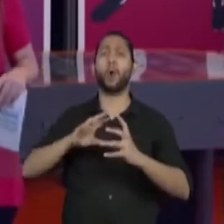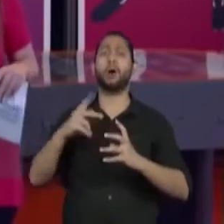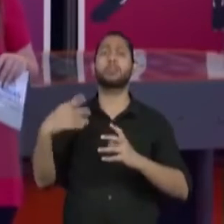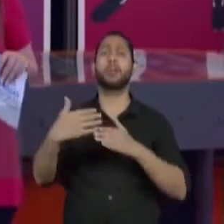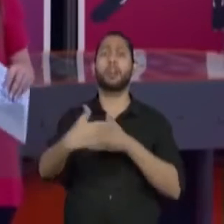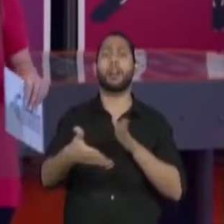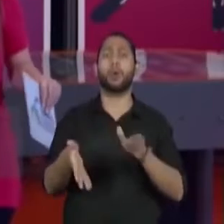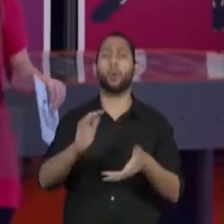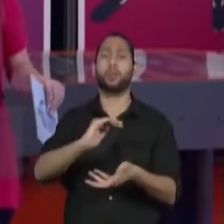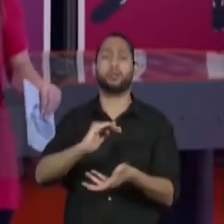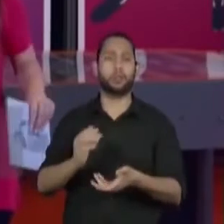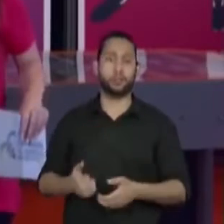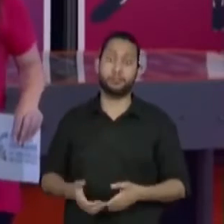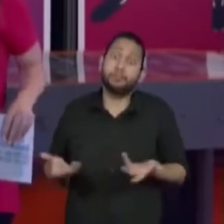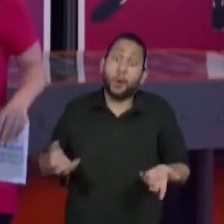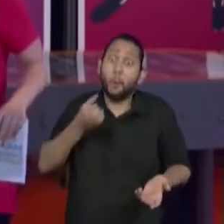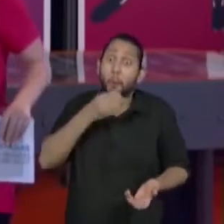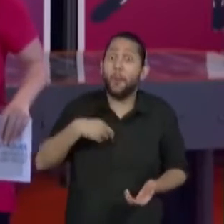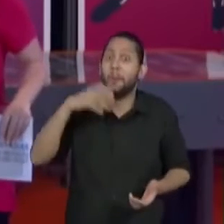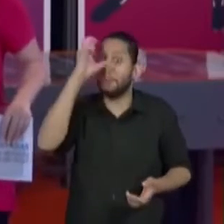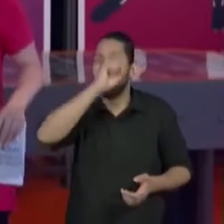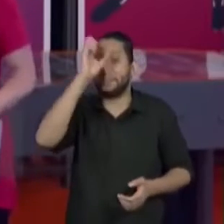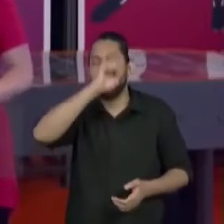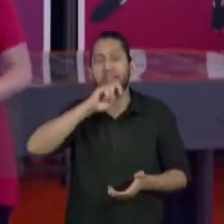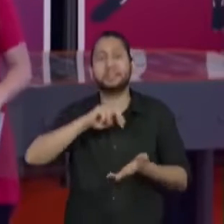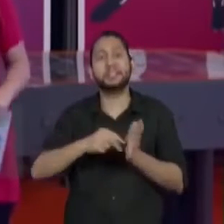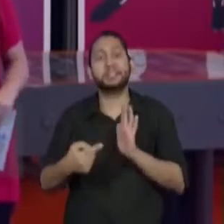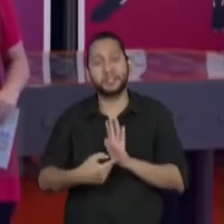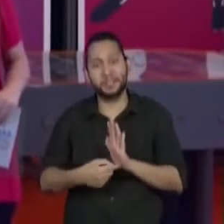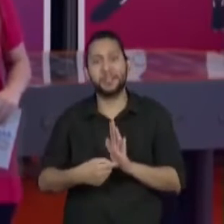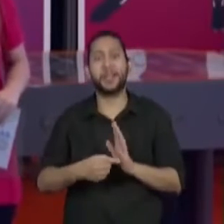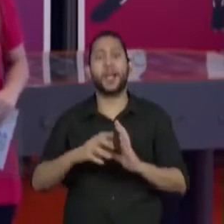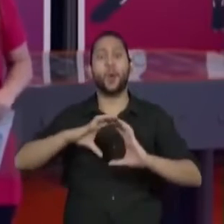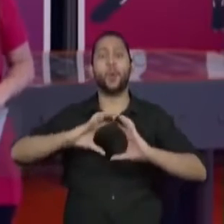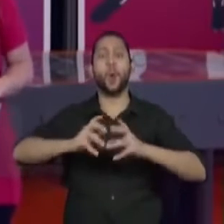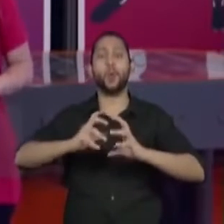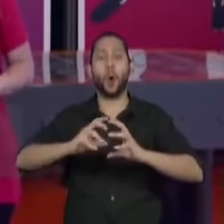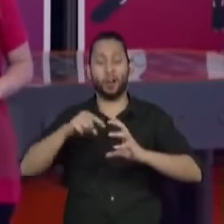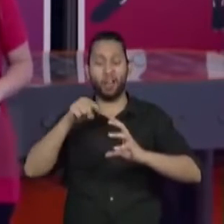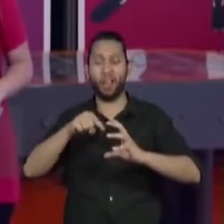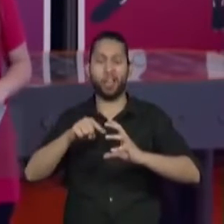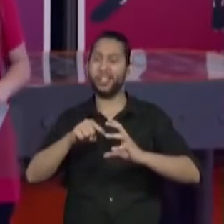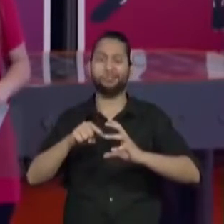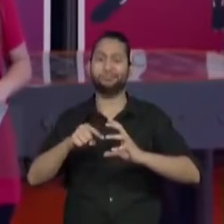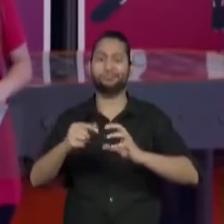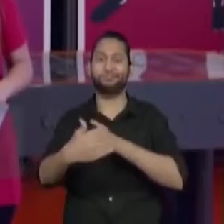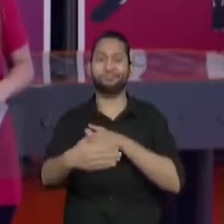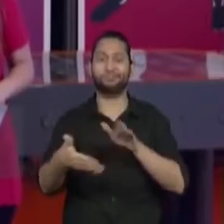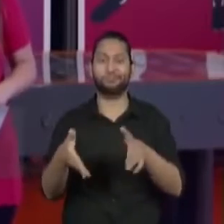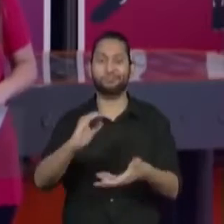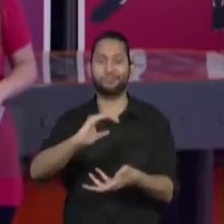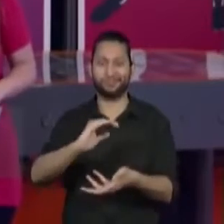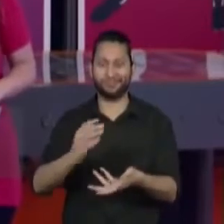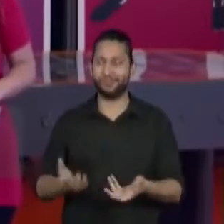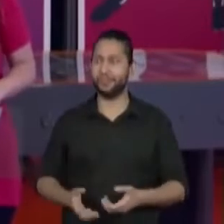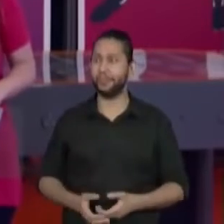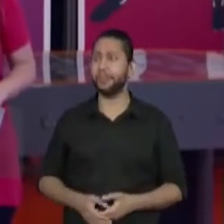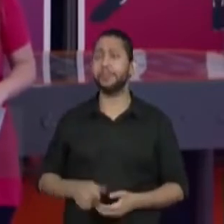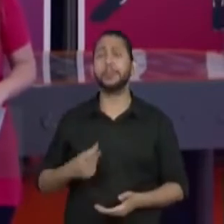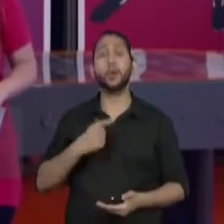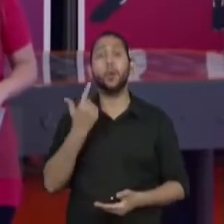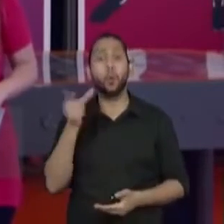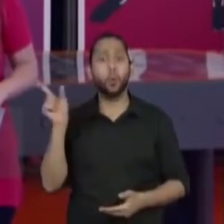não sabia. Serviu aí pra mim essa curiosidade também. Então, e além, né, desse espaço, nós também temos um que é